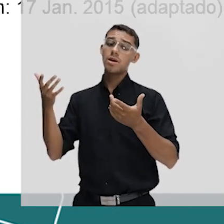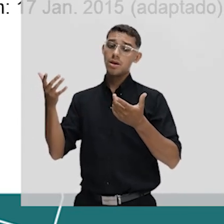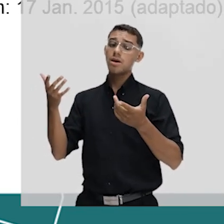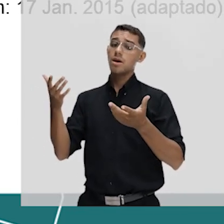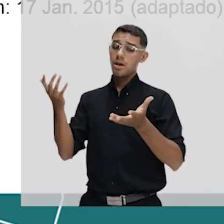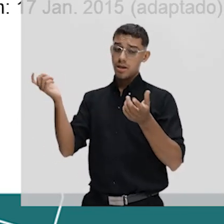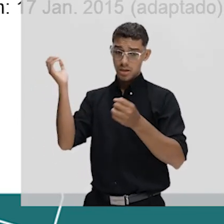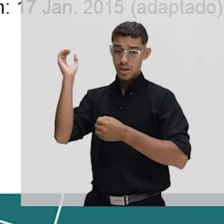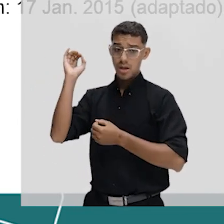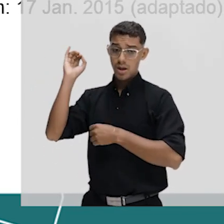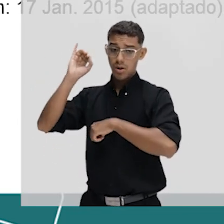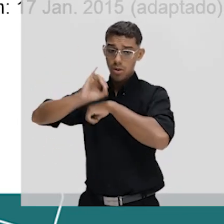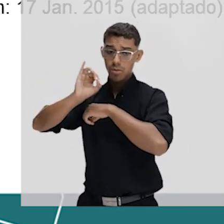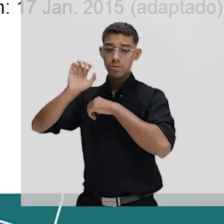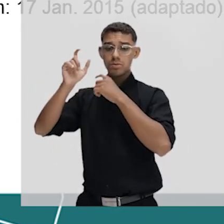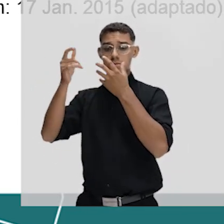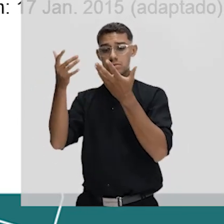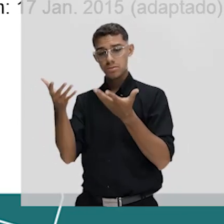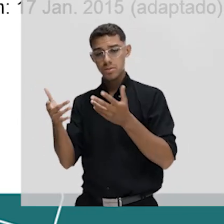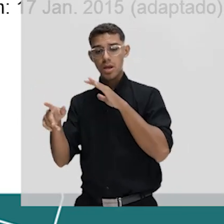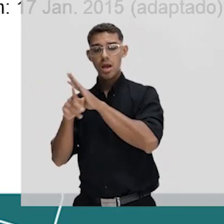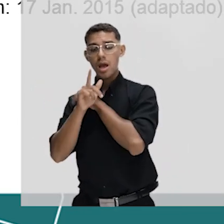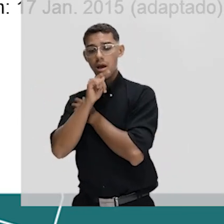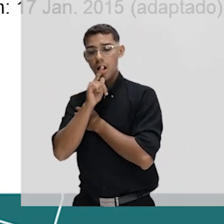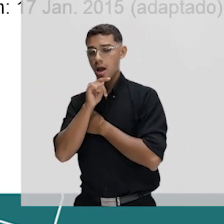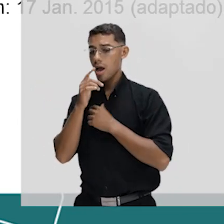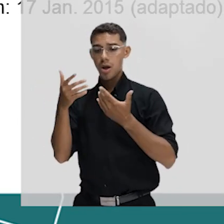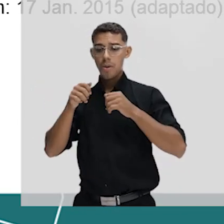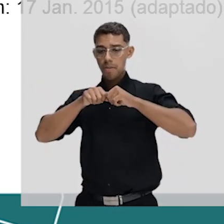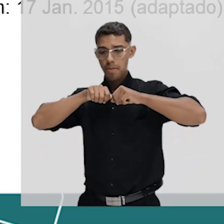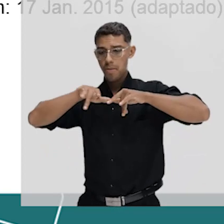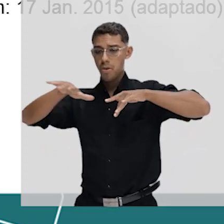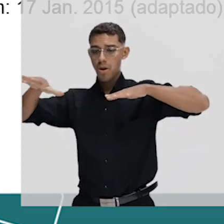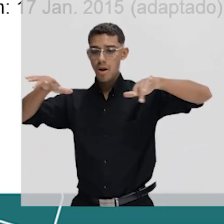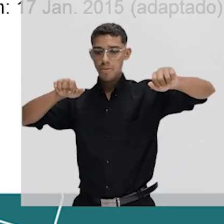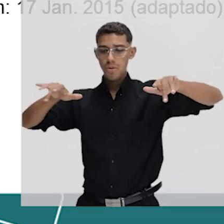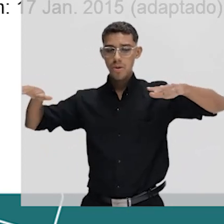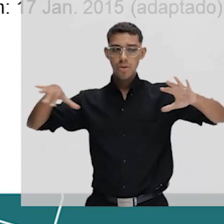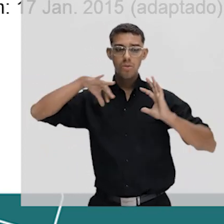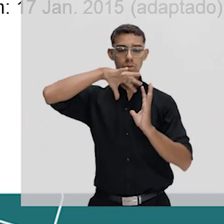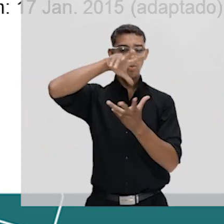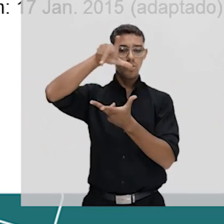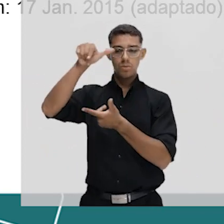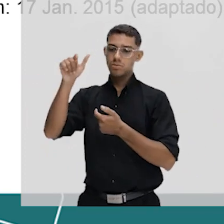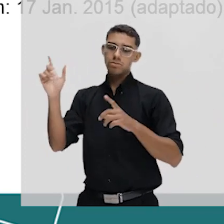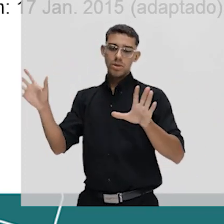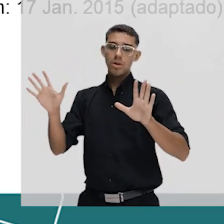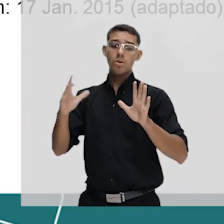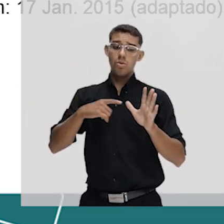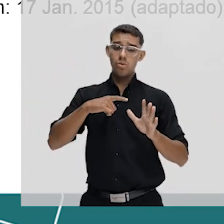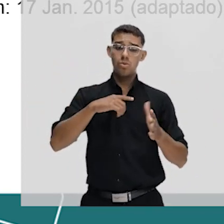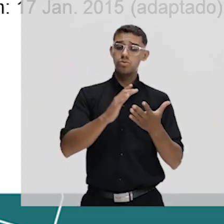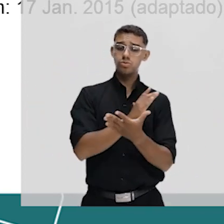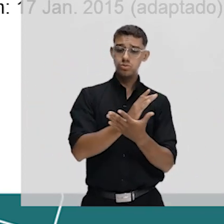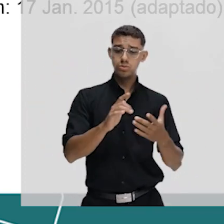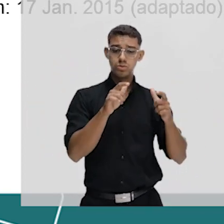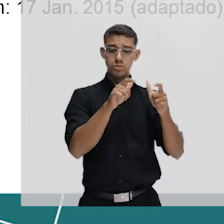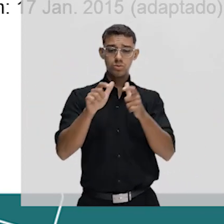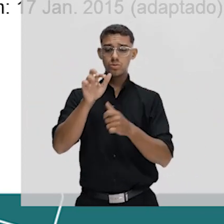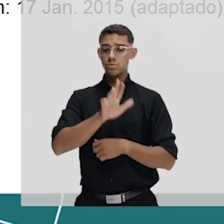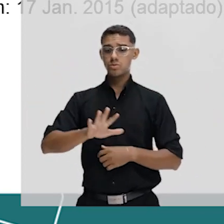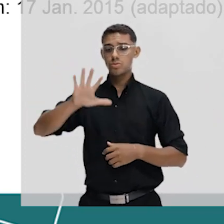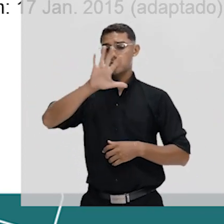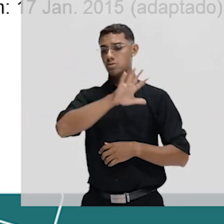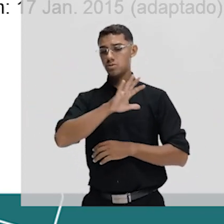Obviamente que a água não se distribui equitativamente pelo planeta. Há regiões com muita água, normalmente na zona